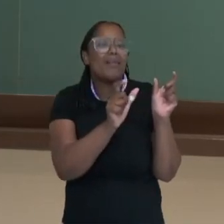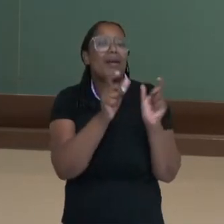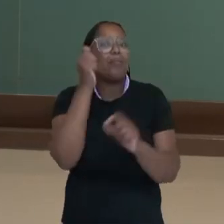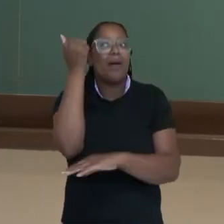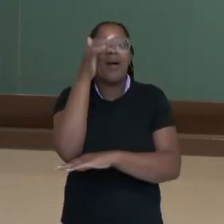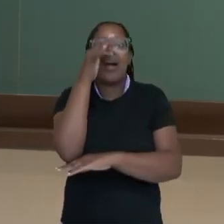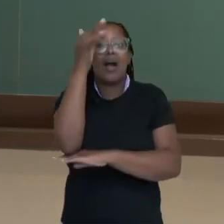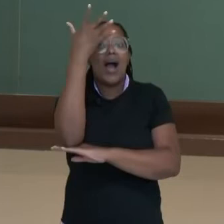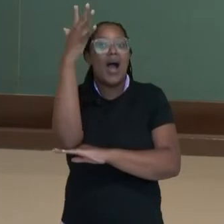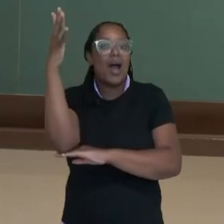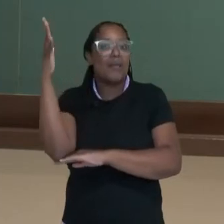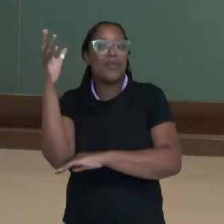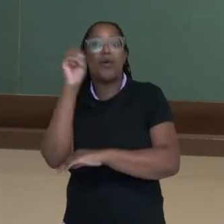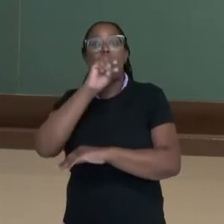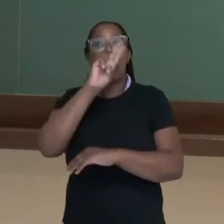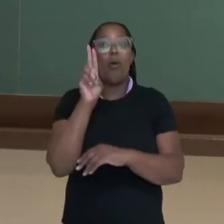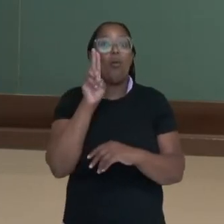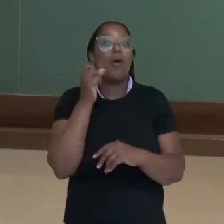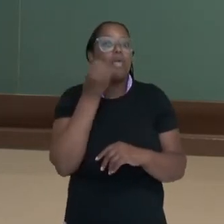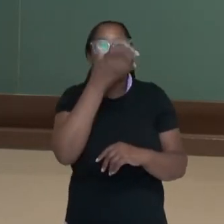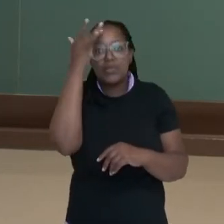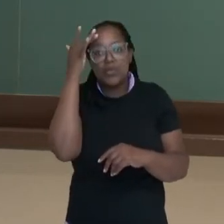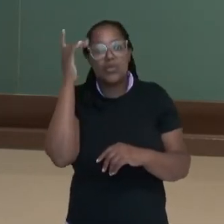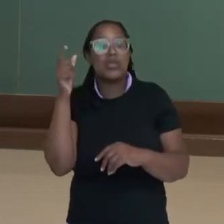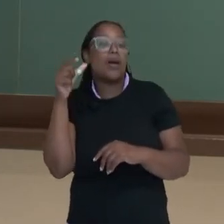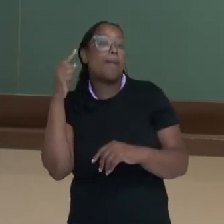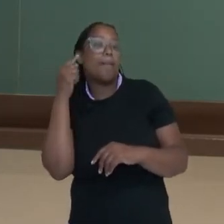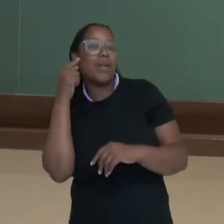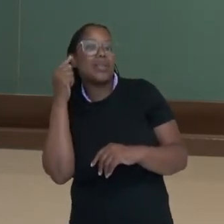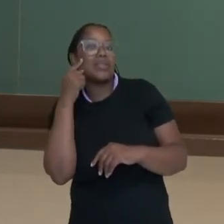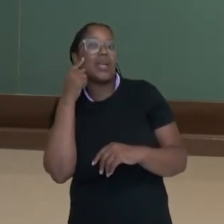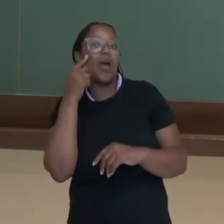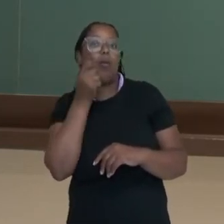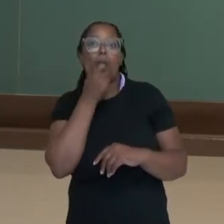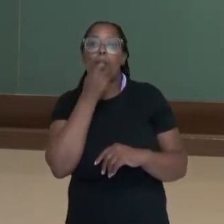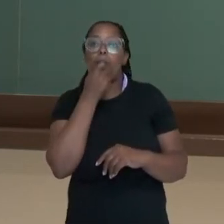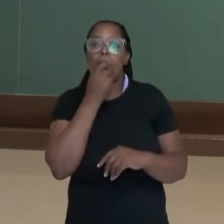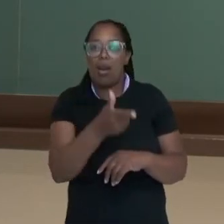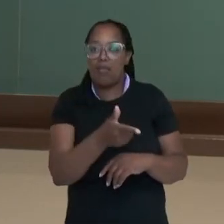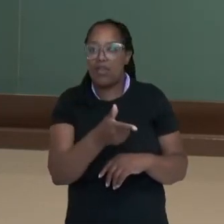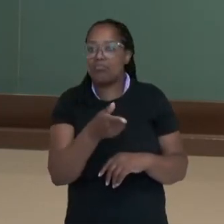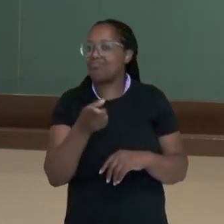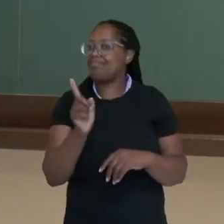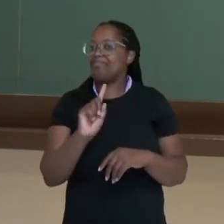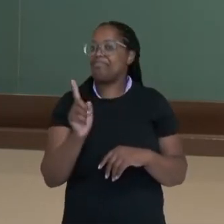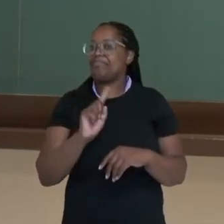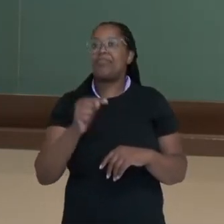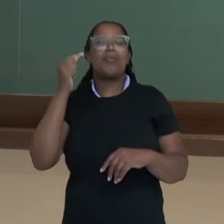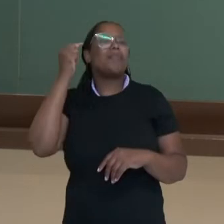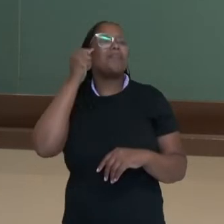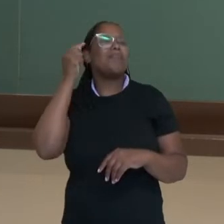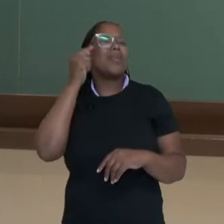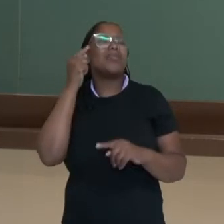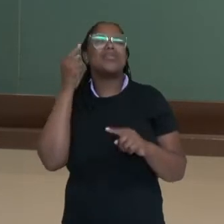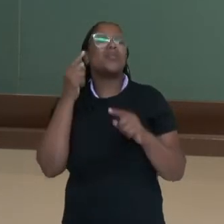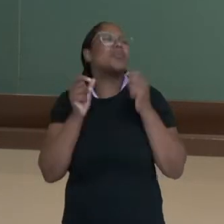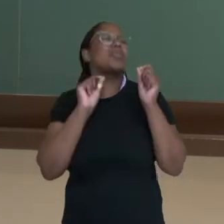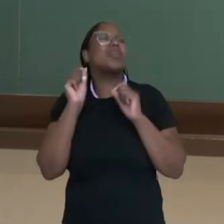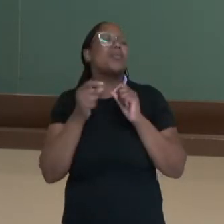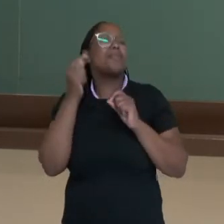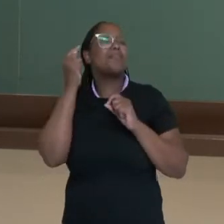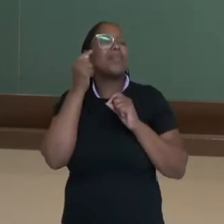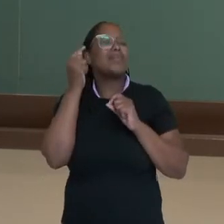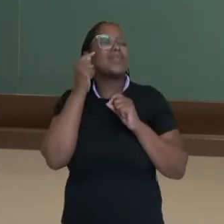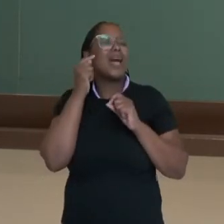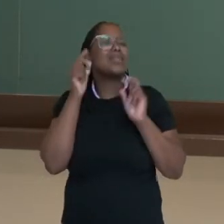como se fosse um xingamento. Por que a gente associa, então, né? Pense aí um pouquinho, né? Por que a gente associa